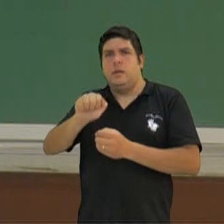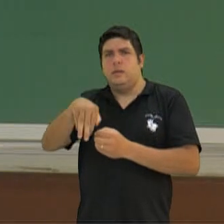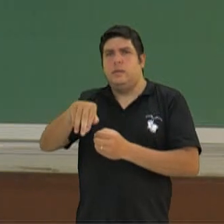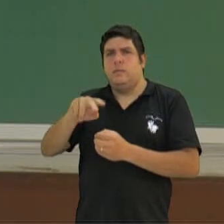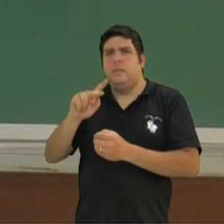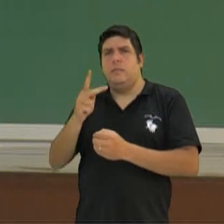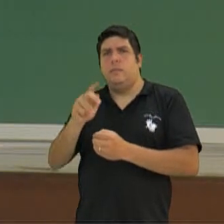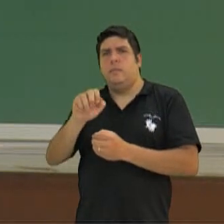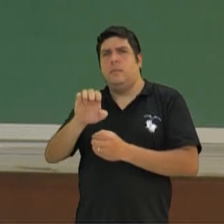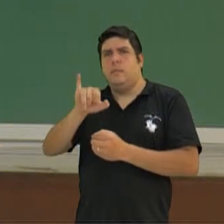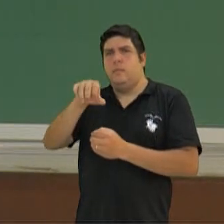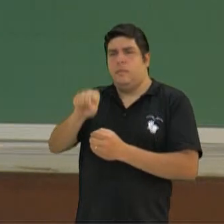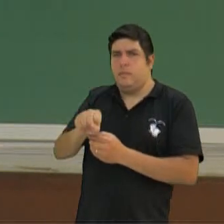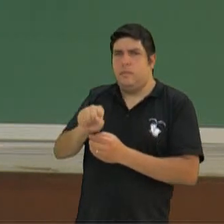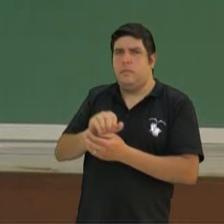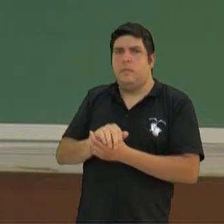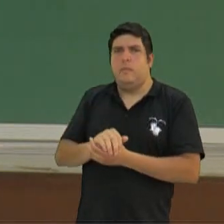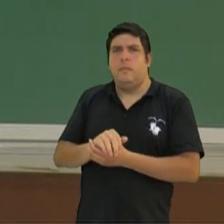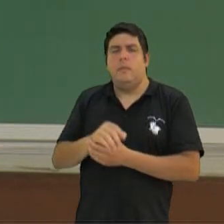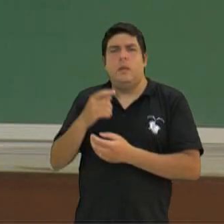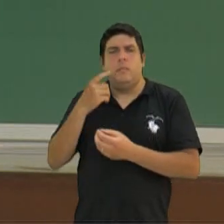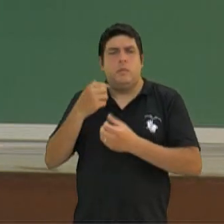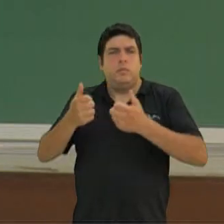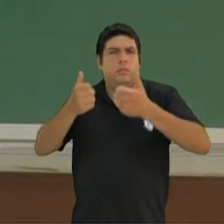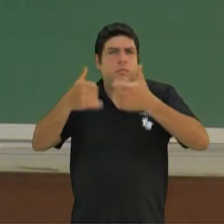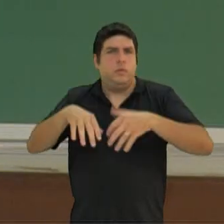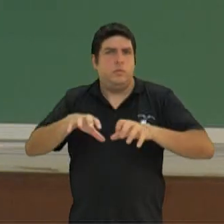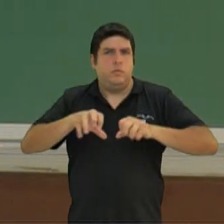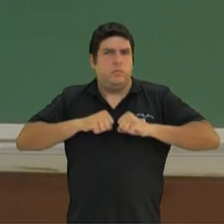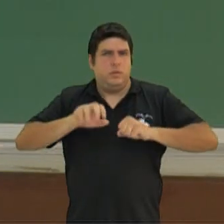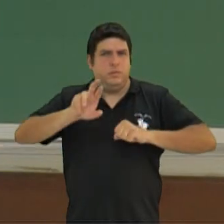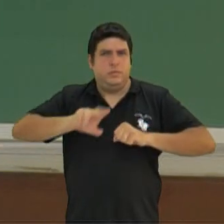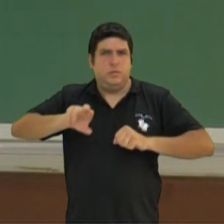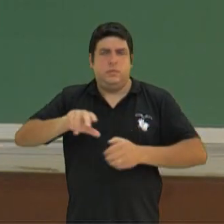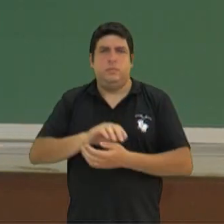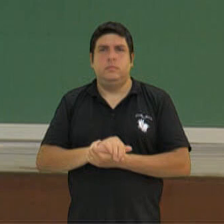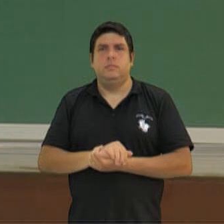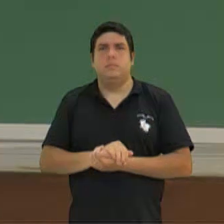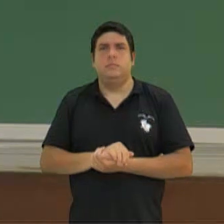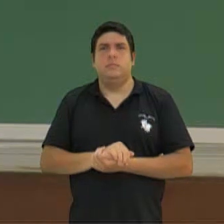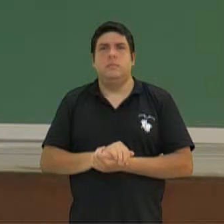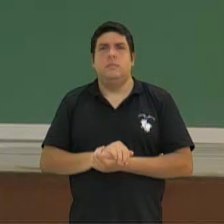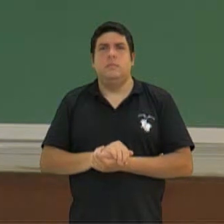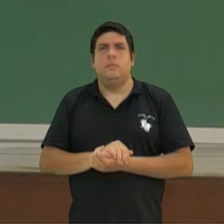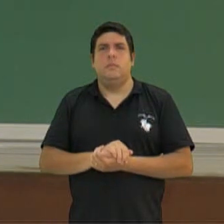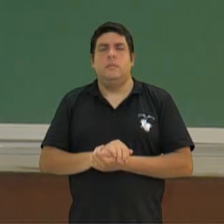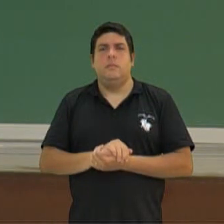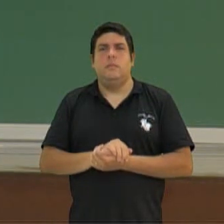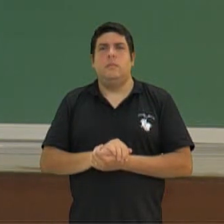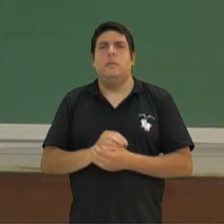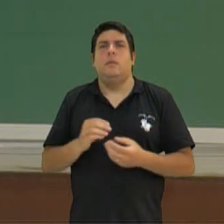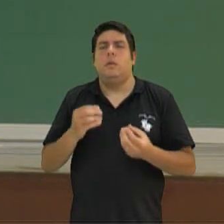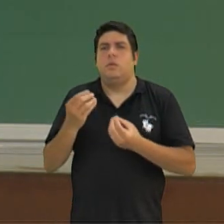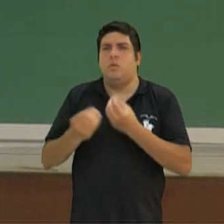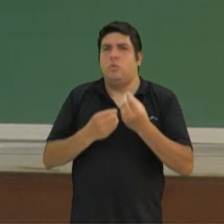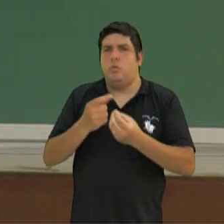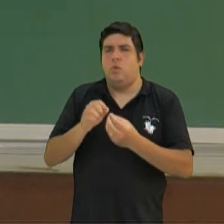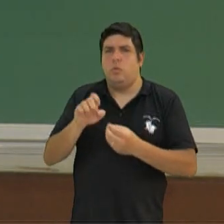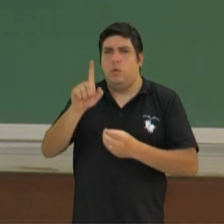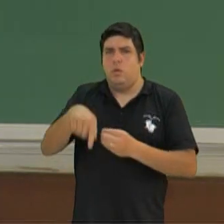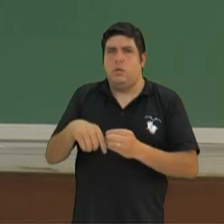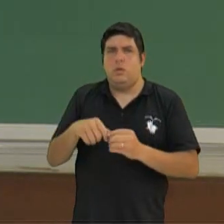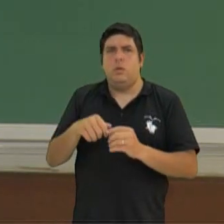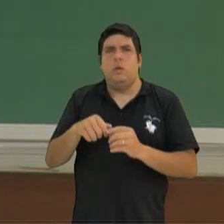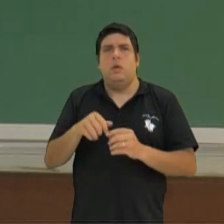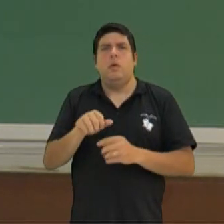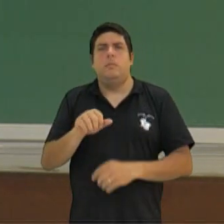vem explicar o que é essa celebração. It's simply the milestone of the end of the summer. O que